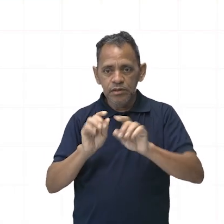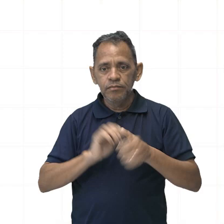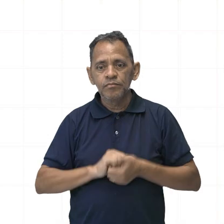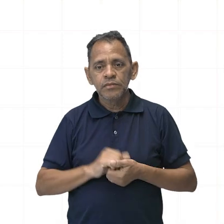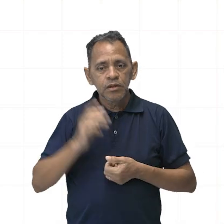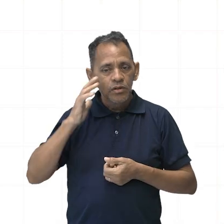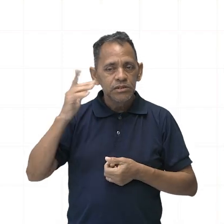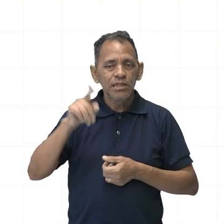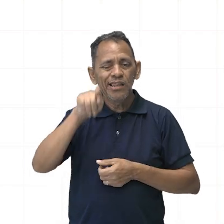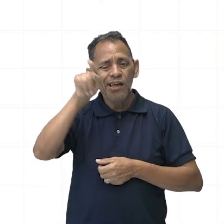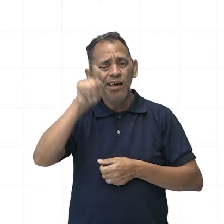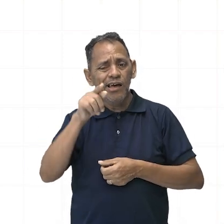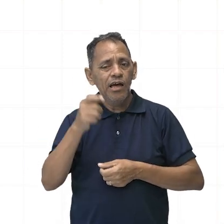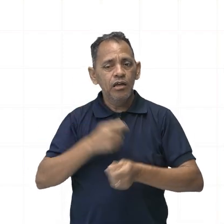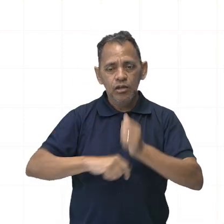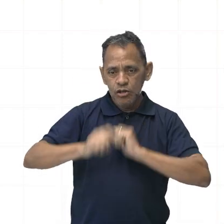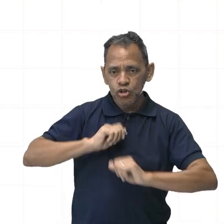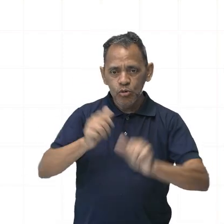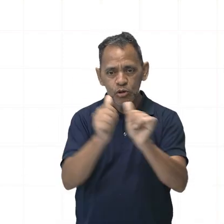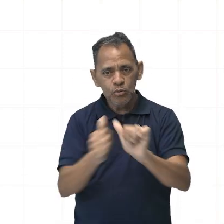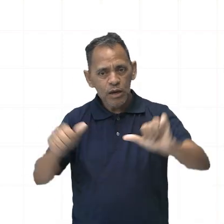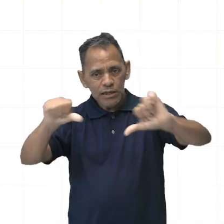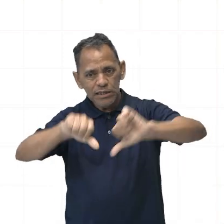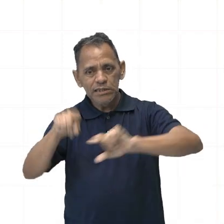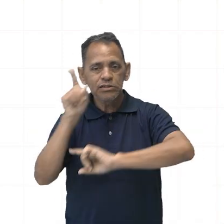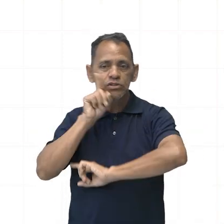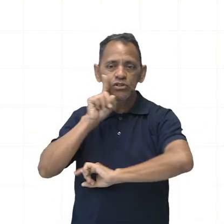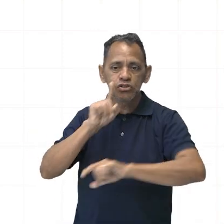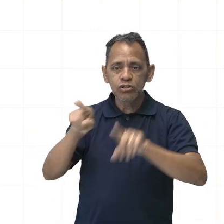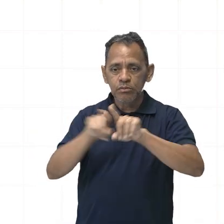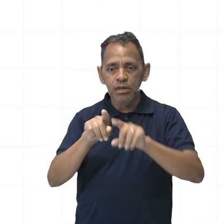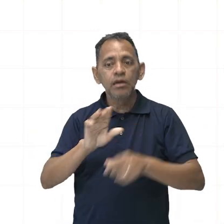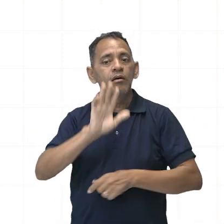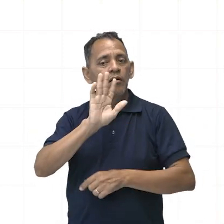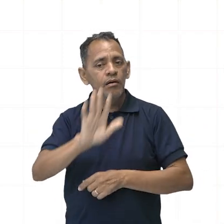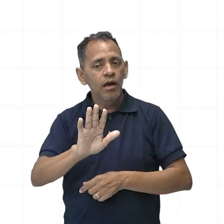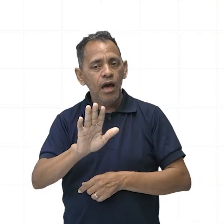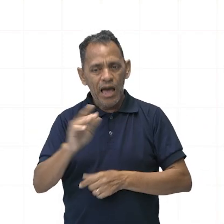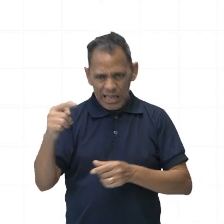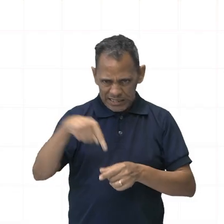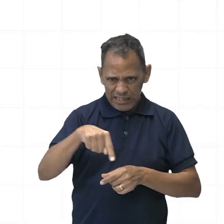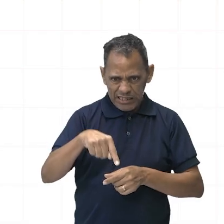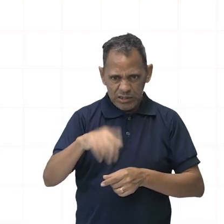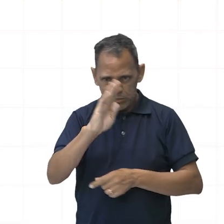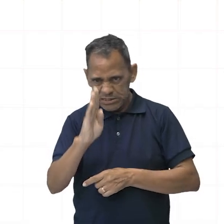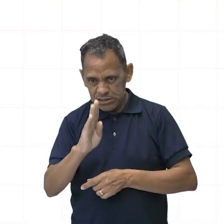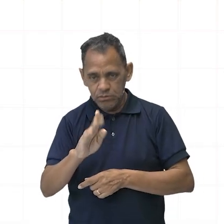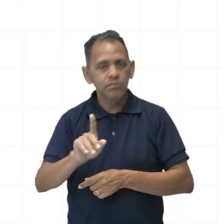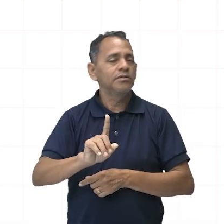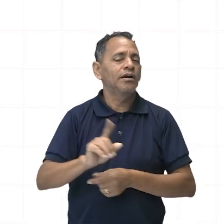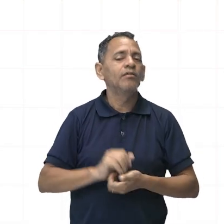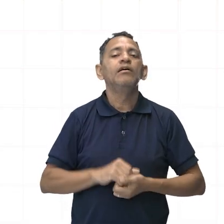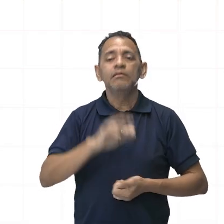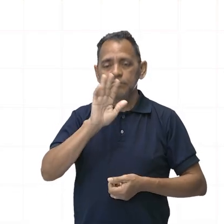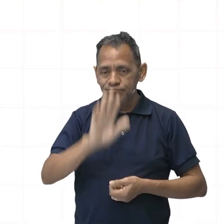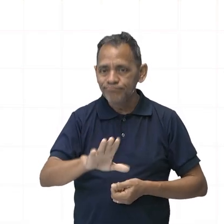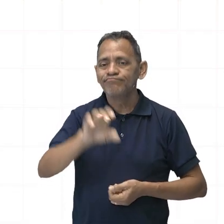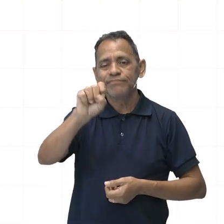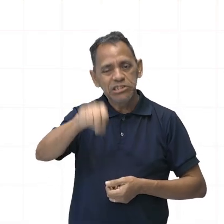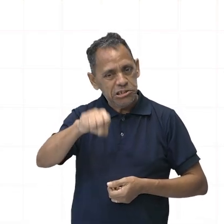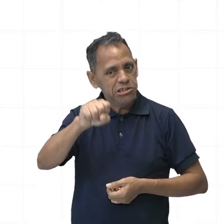Estados Unidos, não vai chegar aqui na gente? Não, vai poder ocorrer isso. Então, essas crises econômicas, atualmente, elas